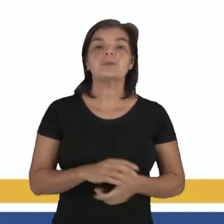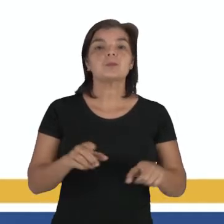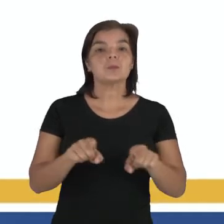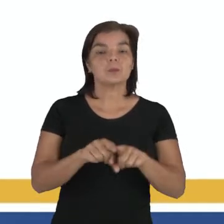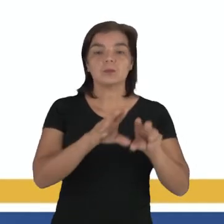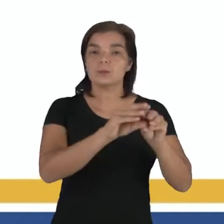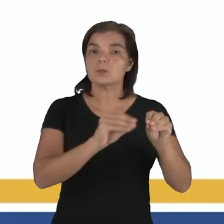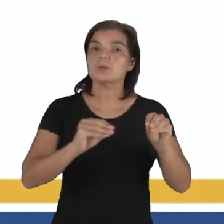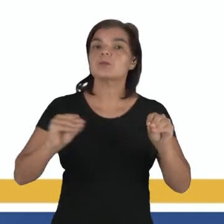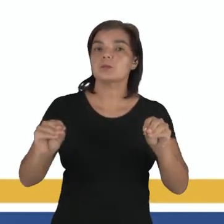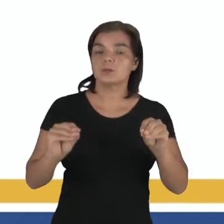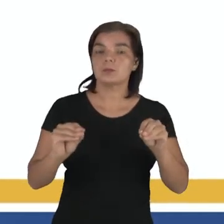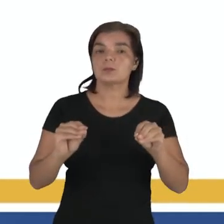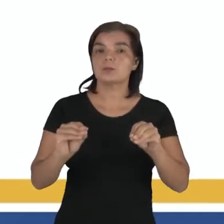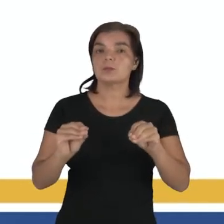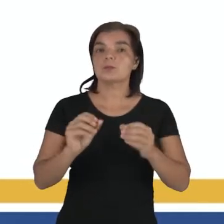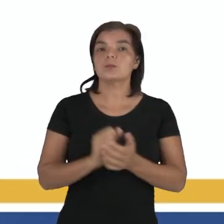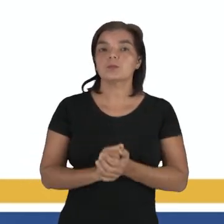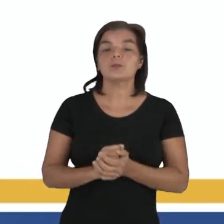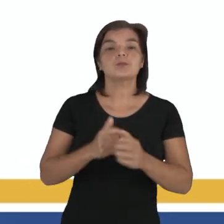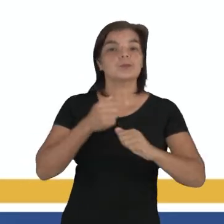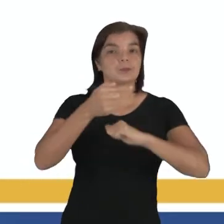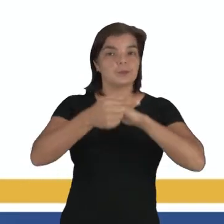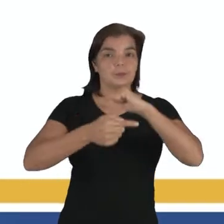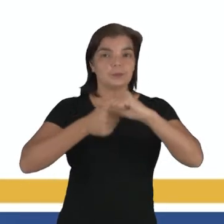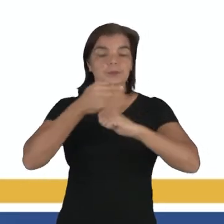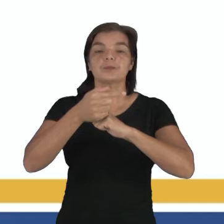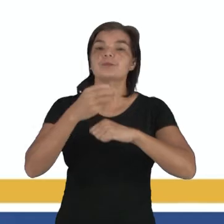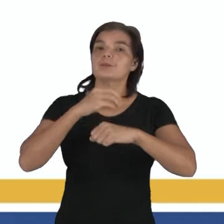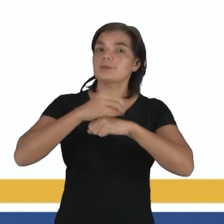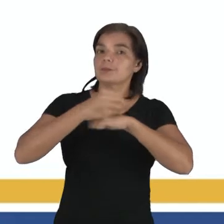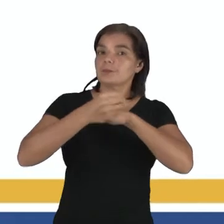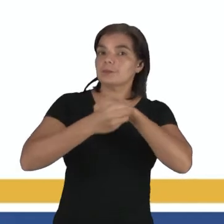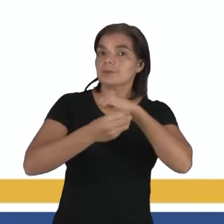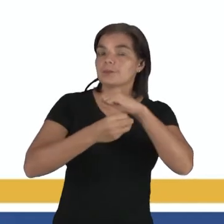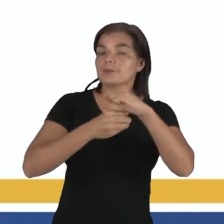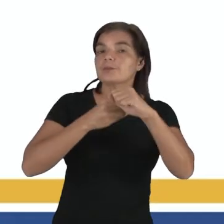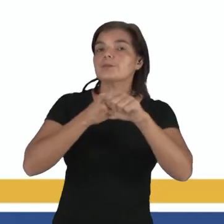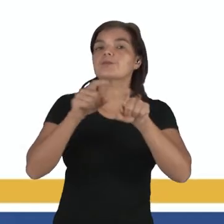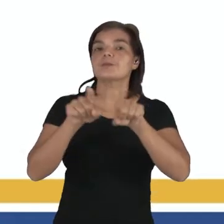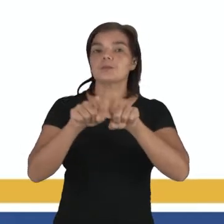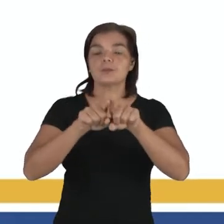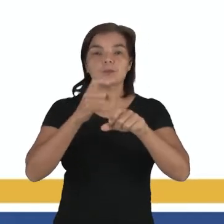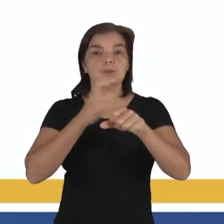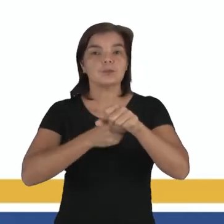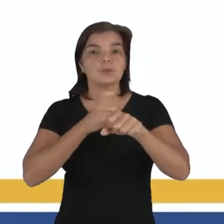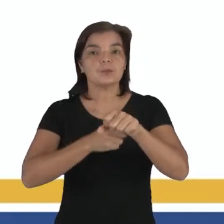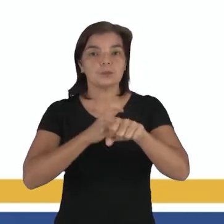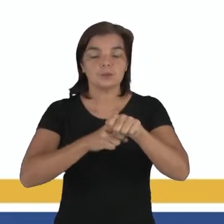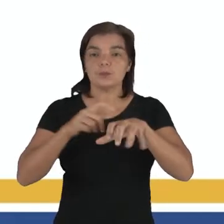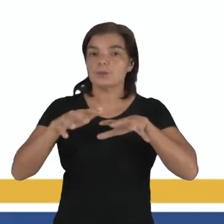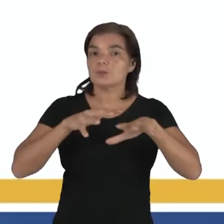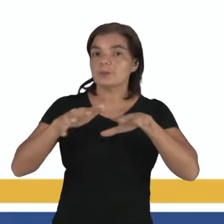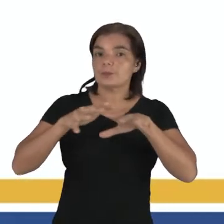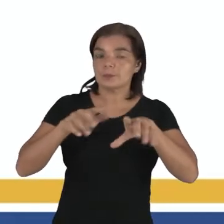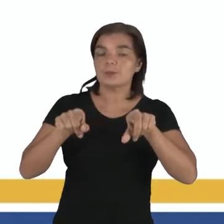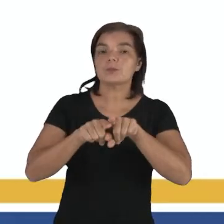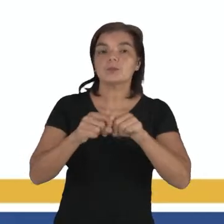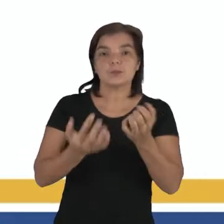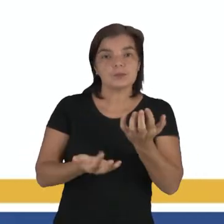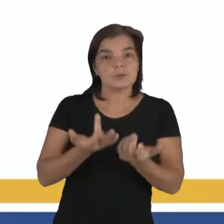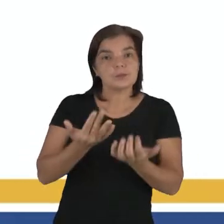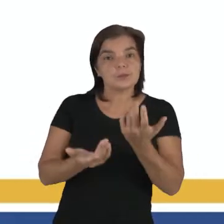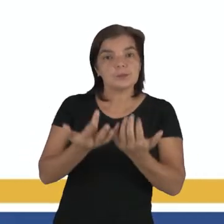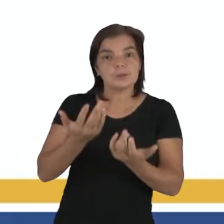Ela vai ser transferida através dos átomos e das moléculas de um sólido que estarão vibrando ali quando